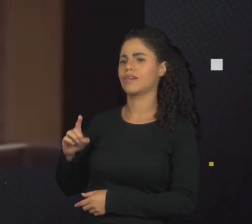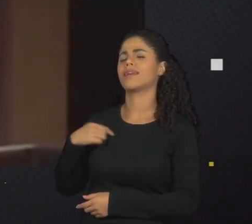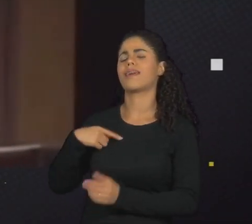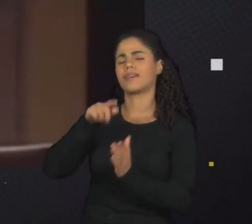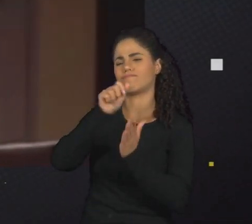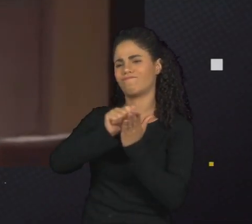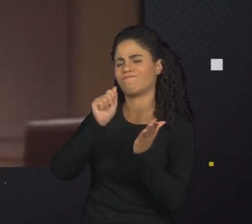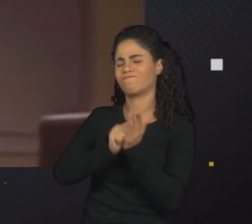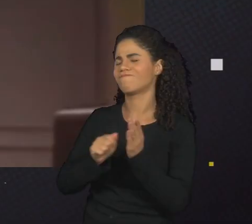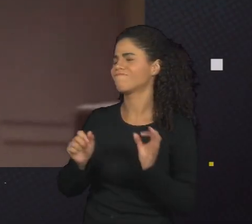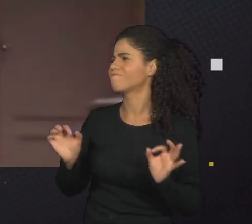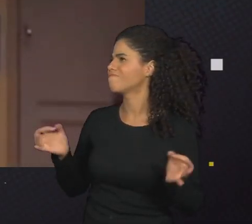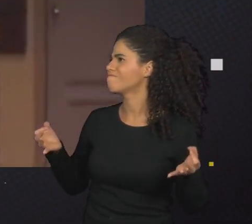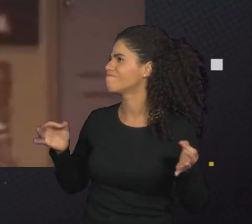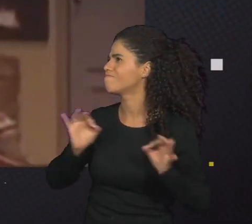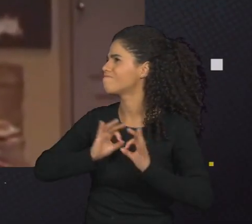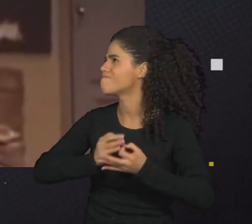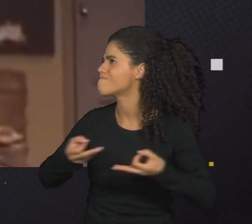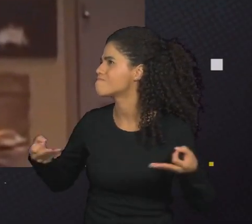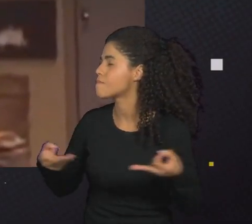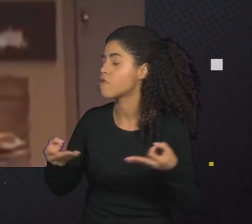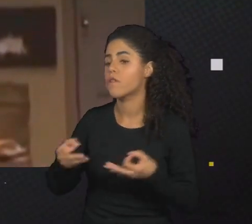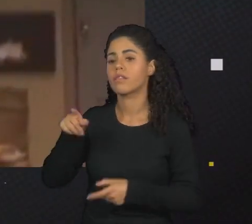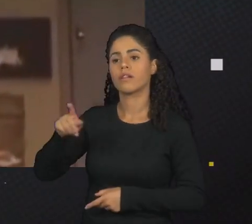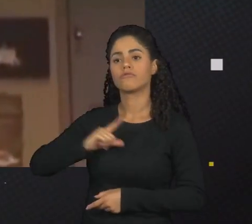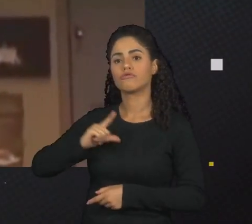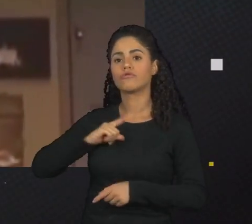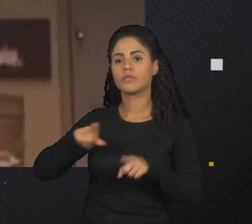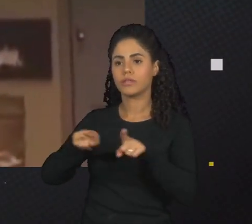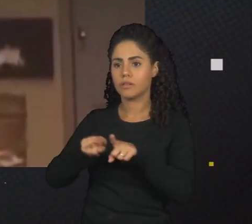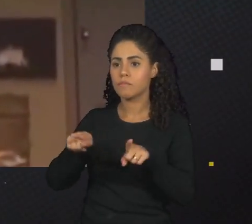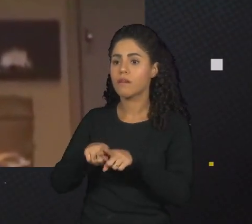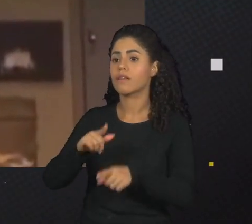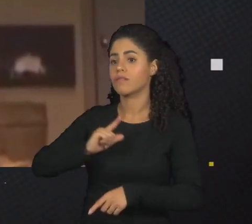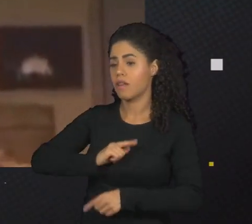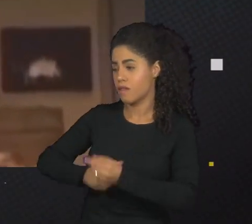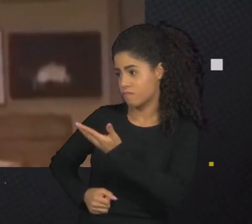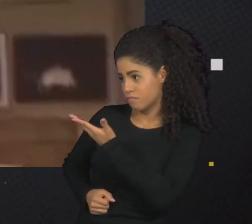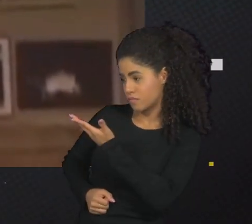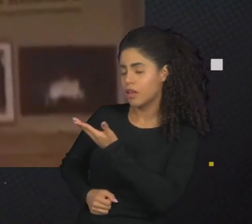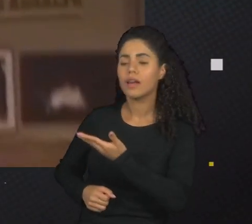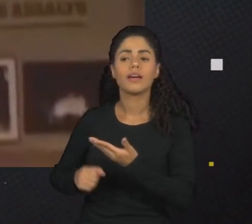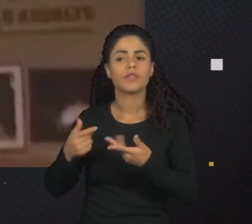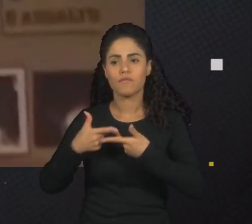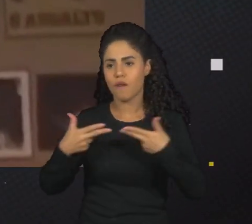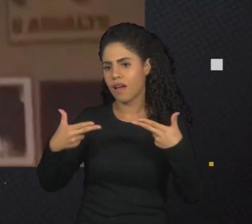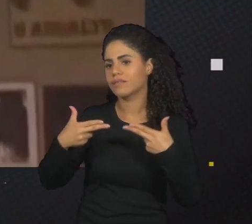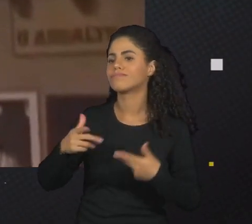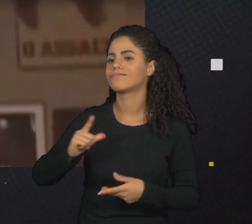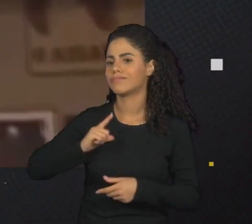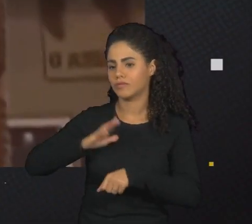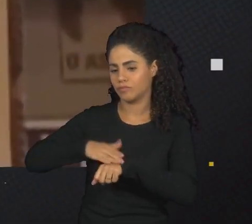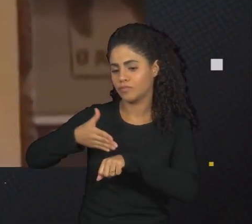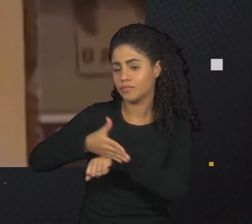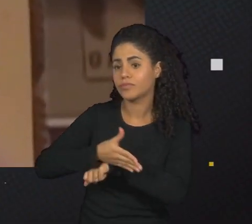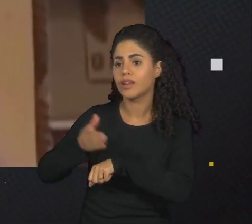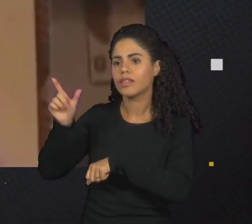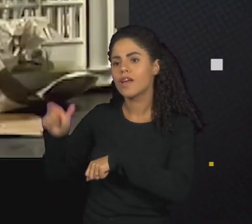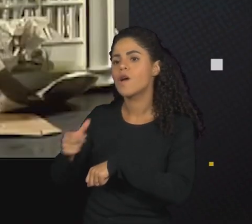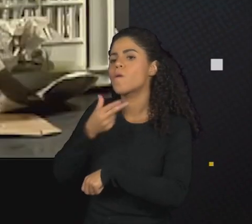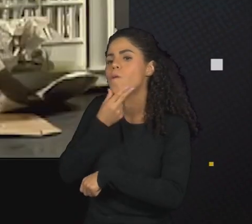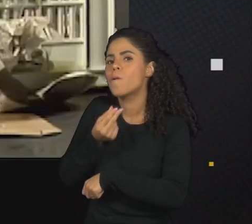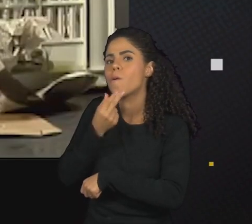ele eram textos dele também, tanto O Mundo é um Moinho quanto O Chorinho. E era um homem